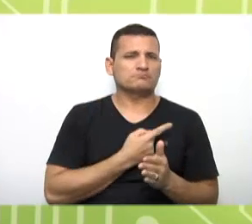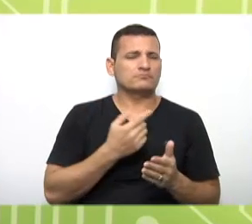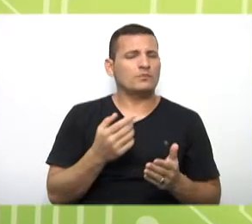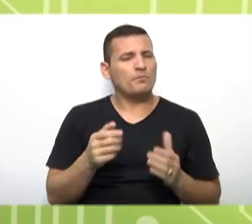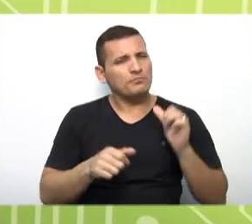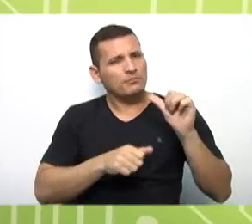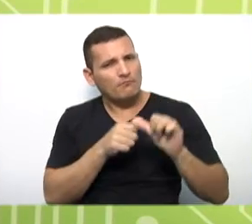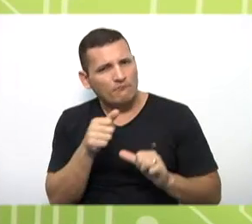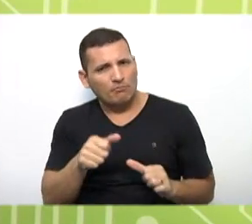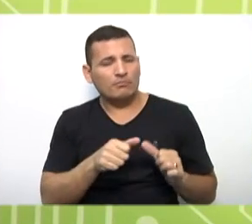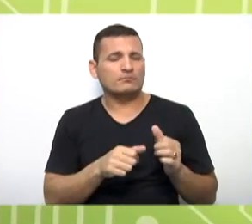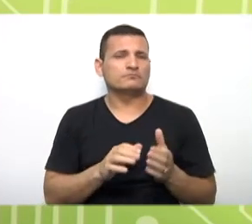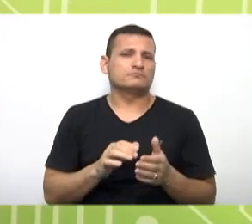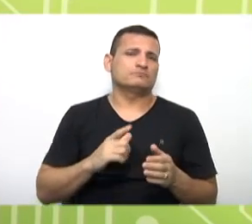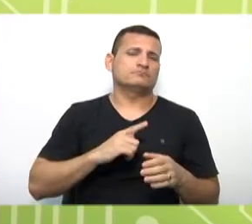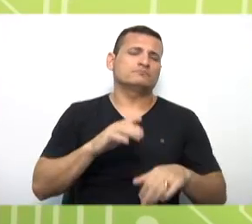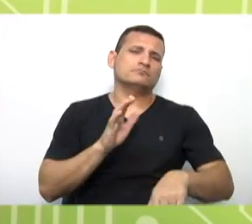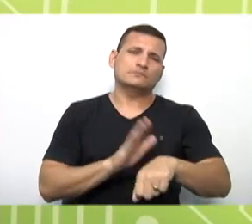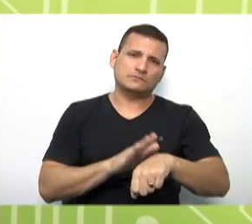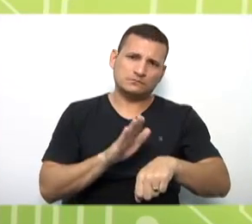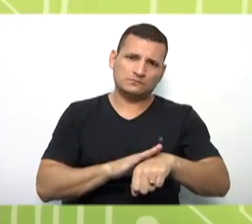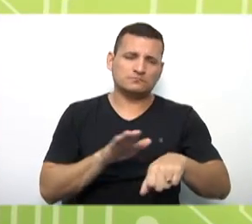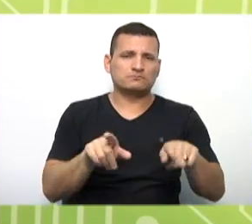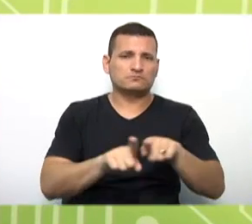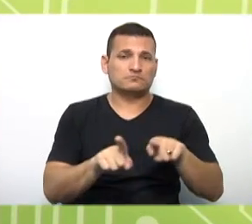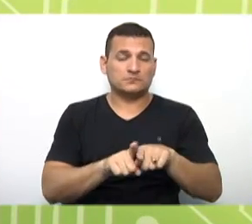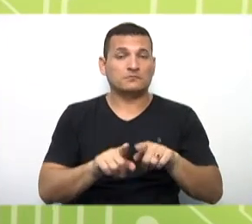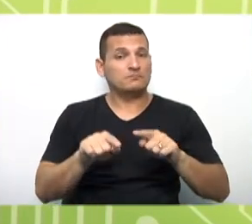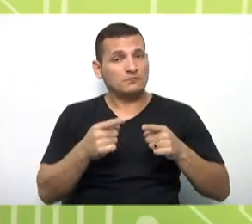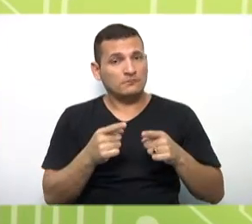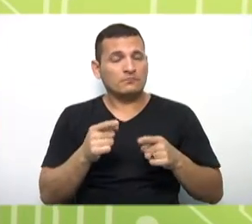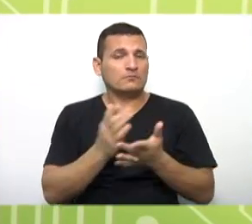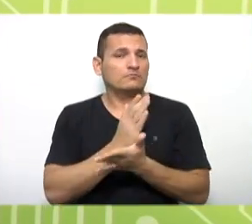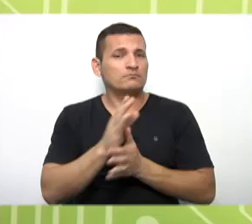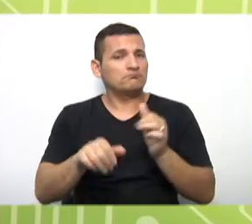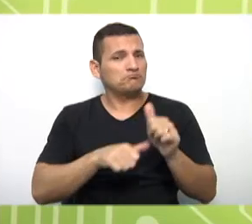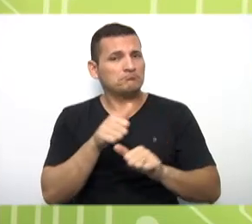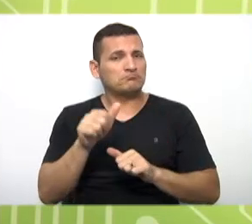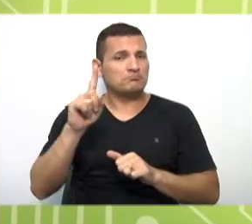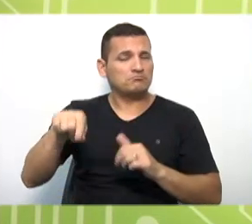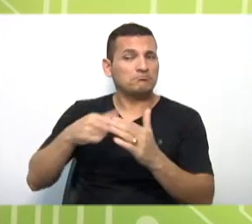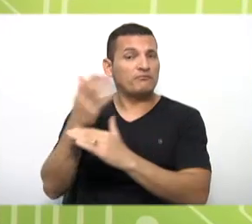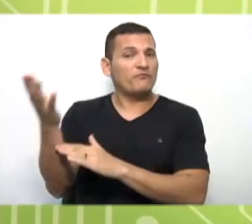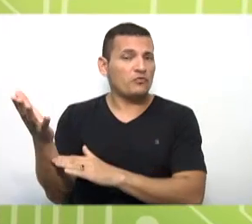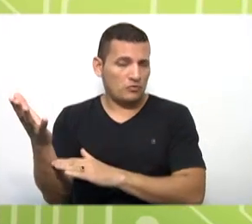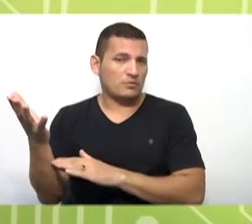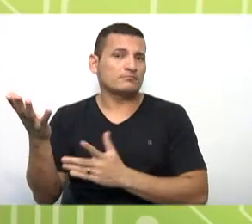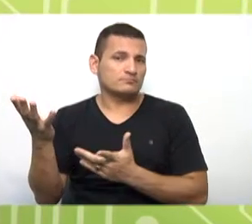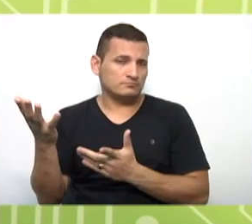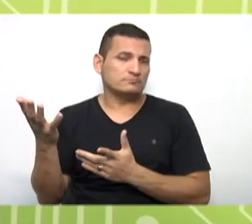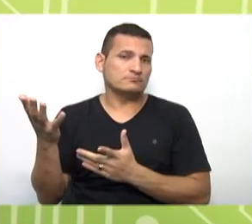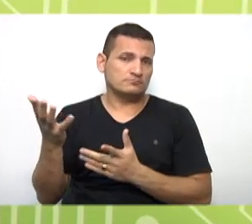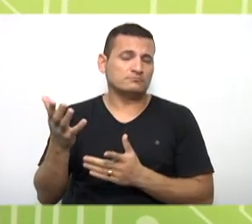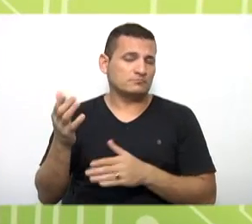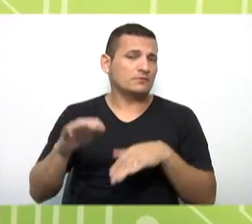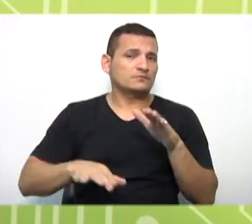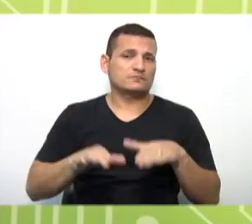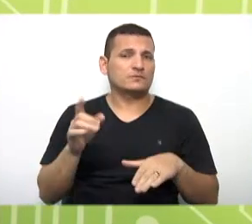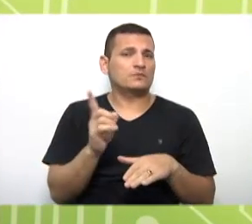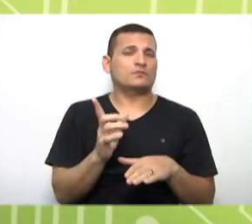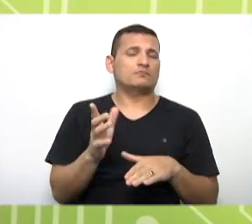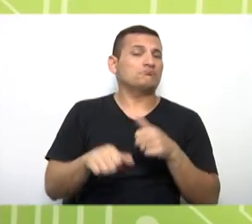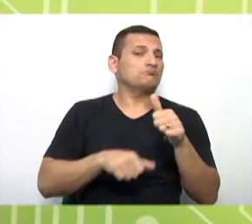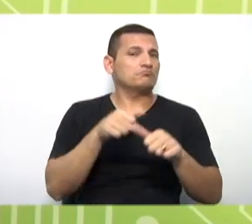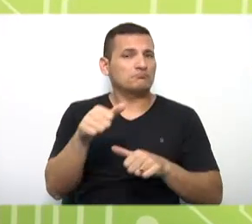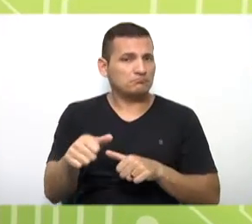e tem um tempo maior aí, mas existem mudanças que são impostas pelo mercado. Talvez não é planejada, talvez essa mudança ela